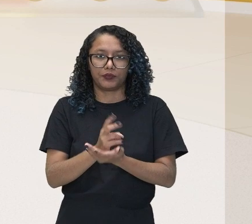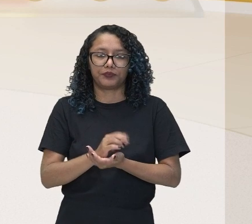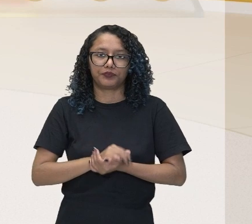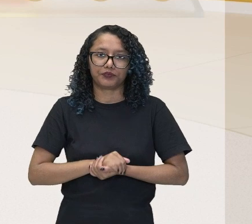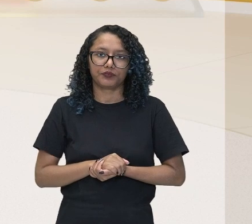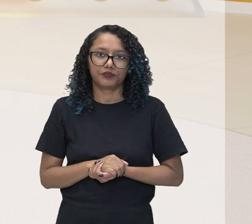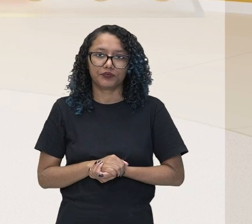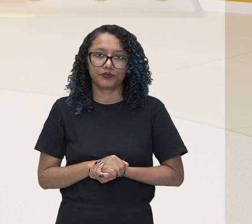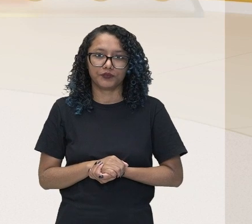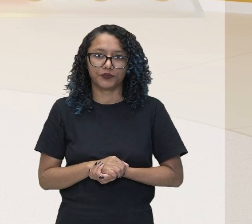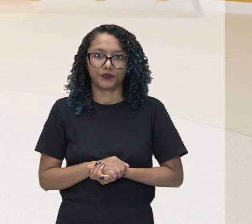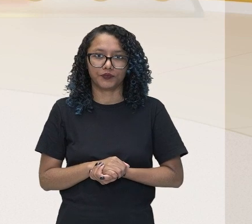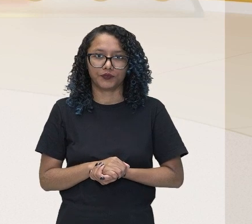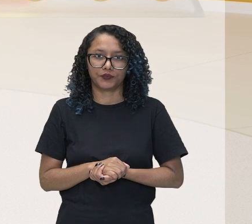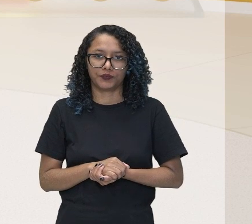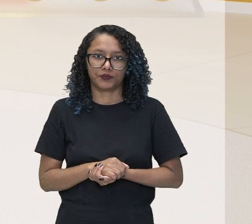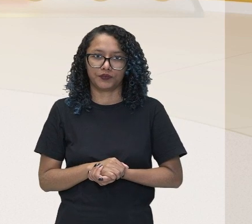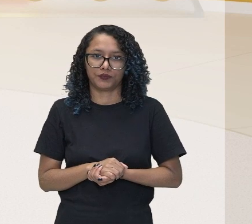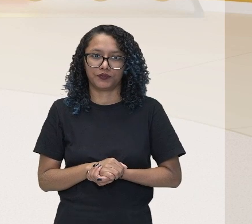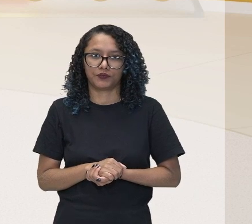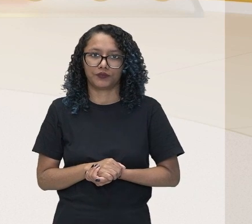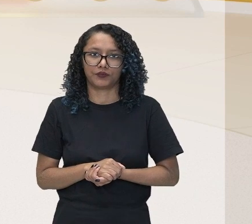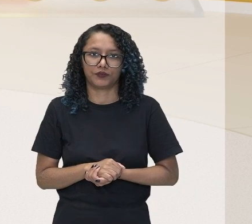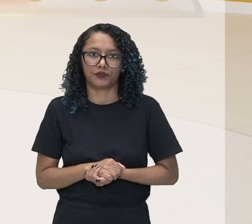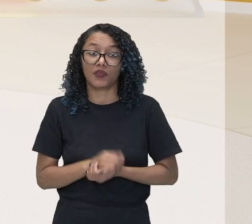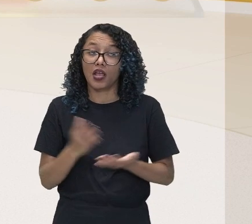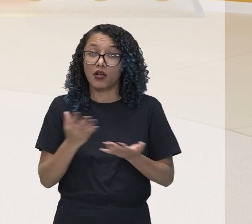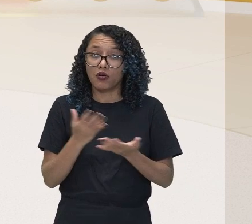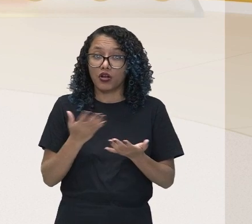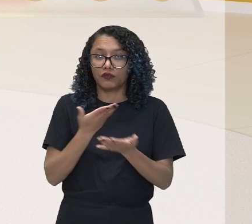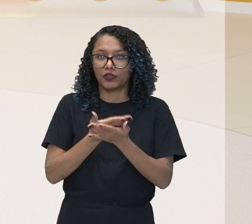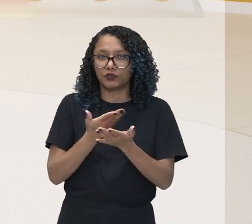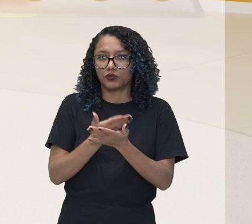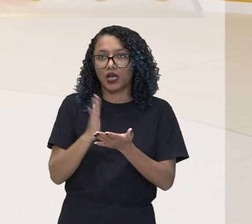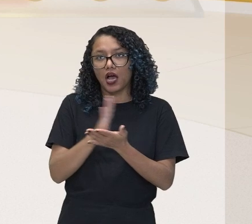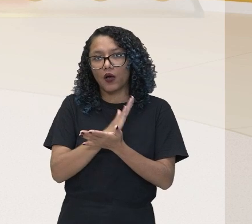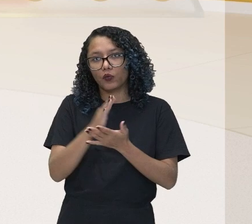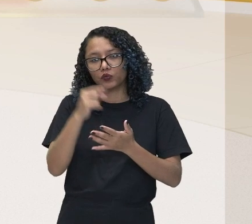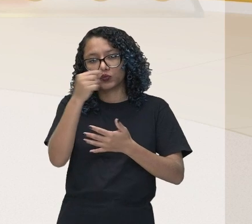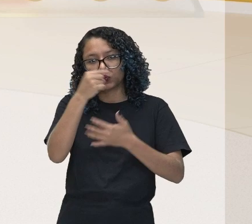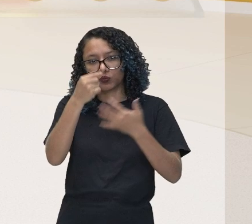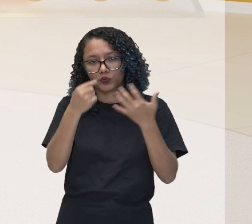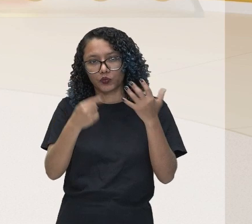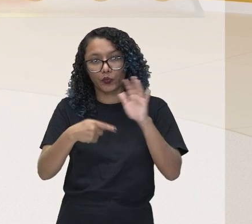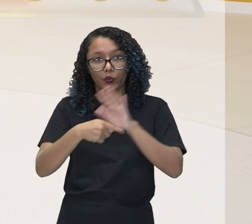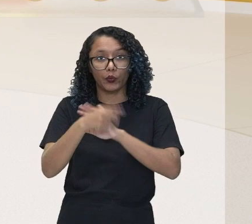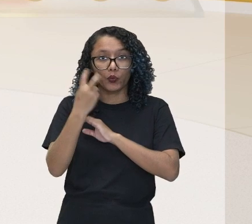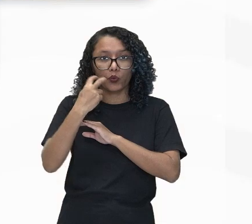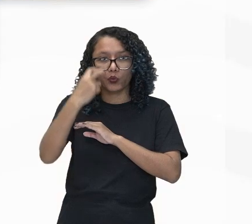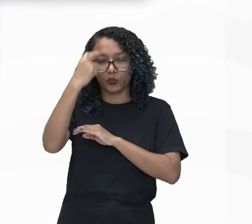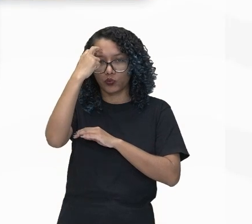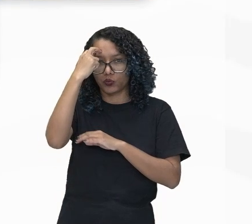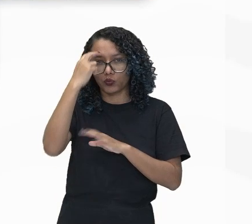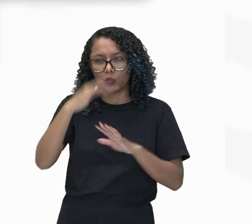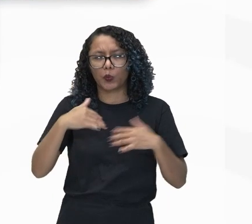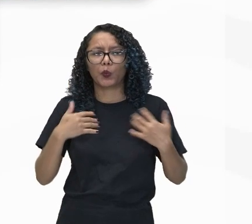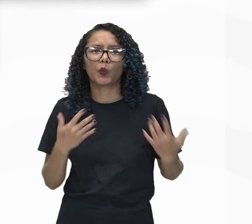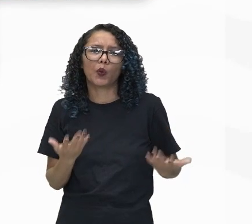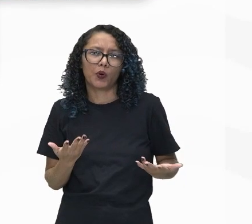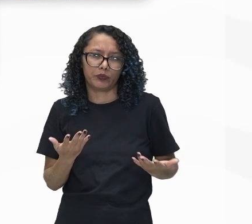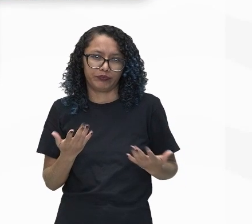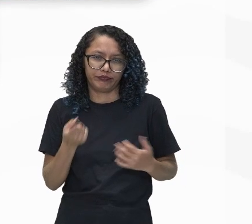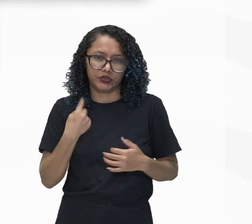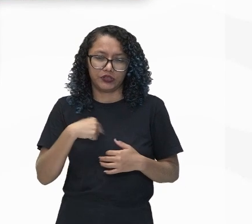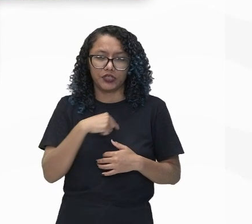mais, nós falamos de elementos da cultura. Então, vamos entender agora quais são os elementos da cultura, para que a gente